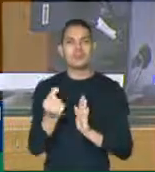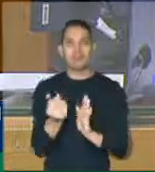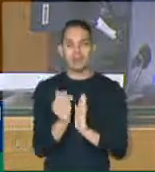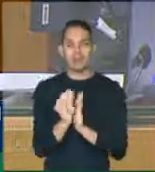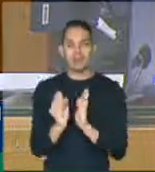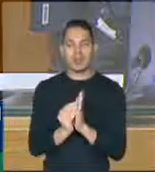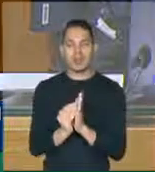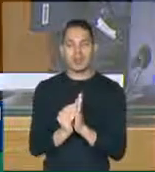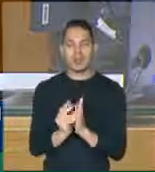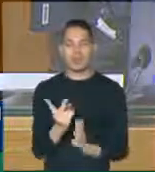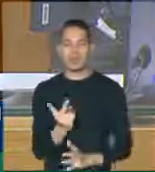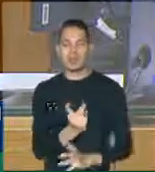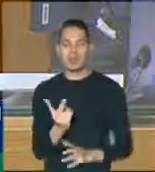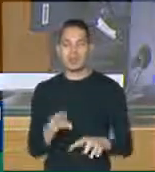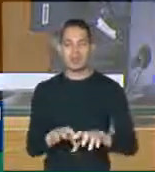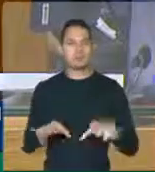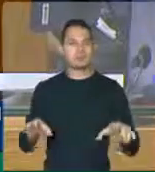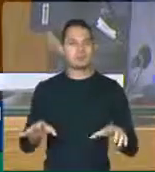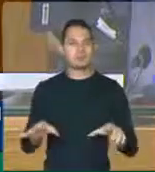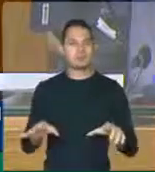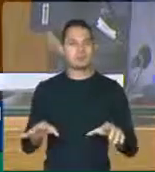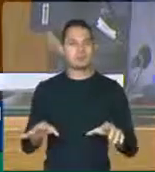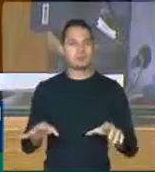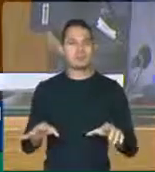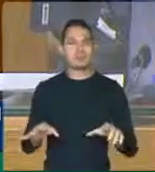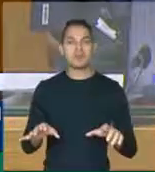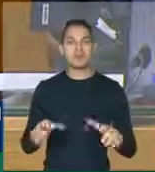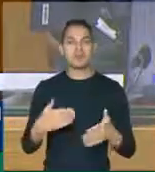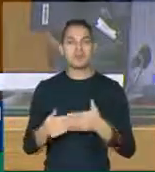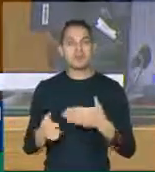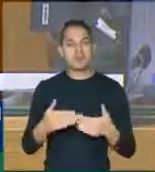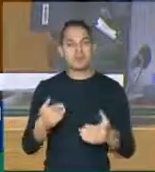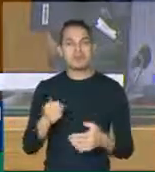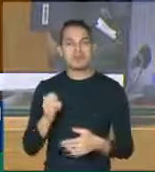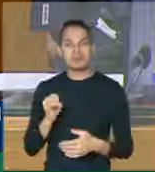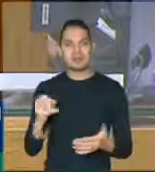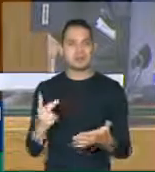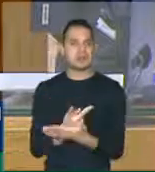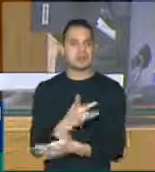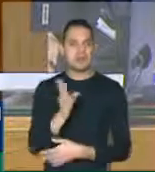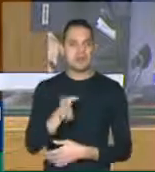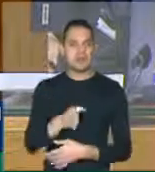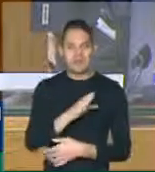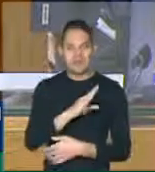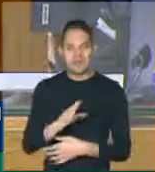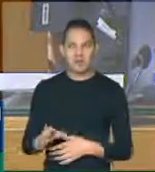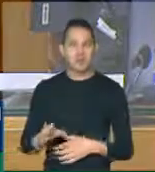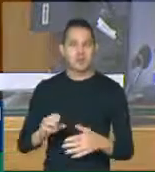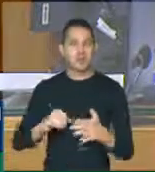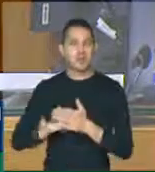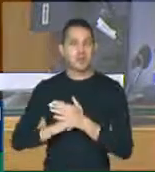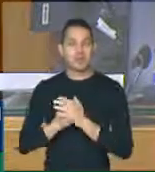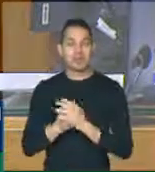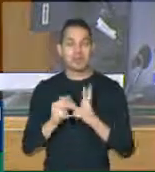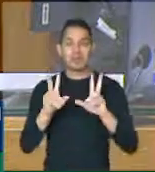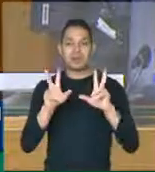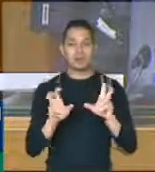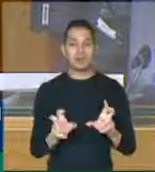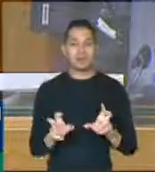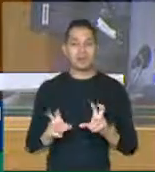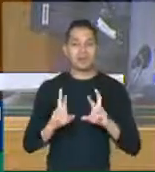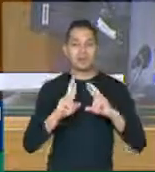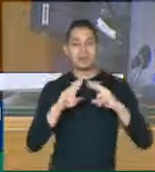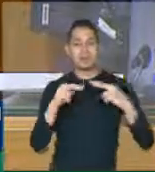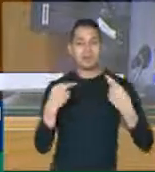casas separadamente, mesmo diante da existência de vetos, que só trancam as pautas das